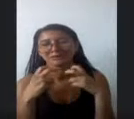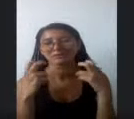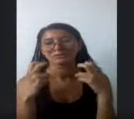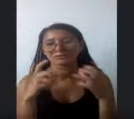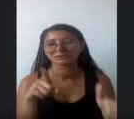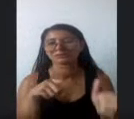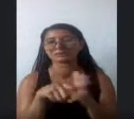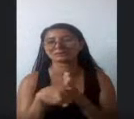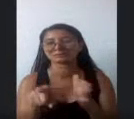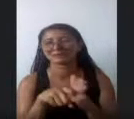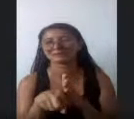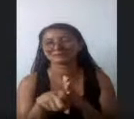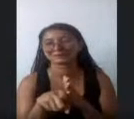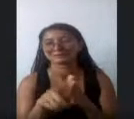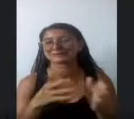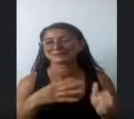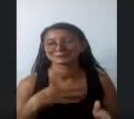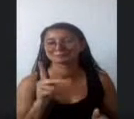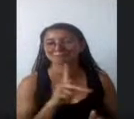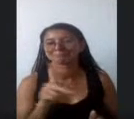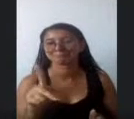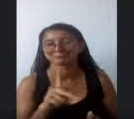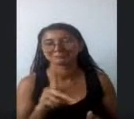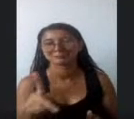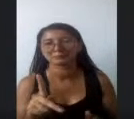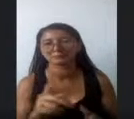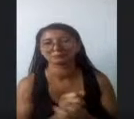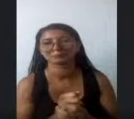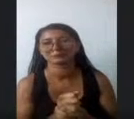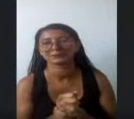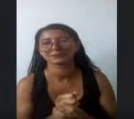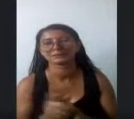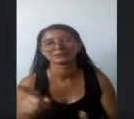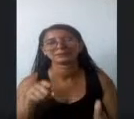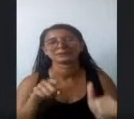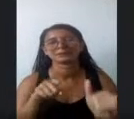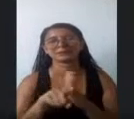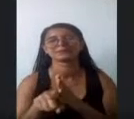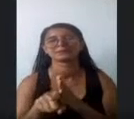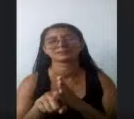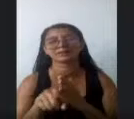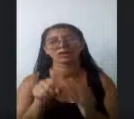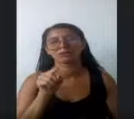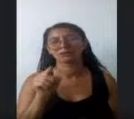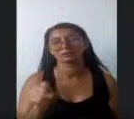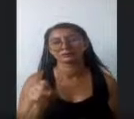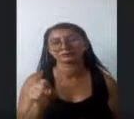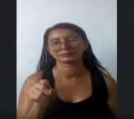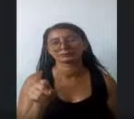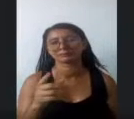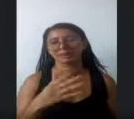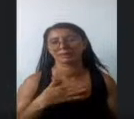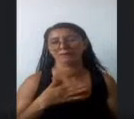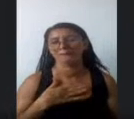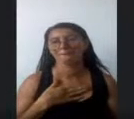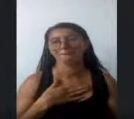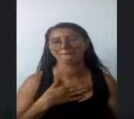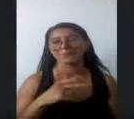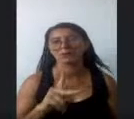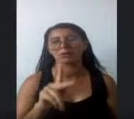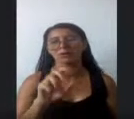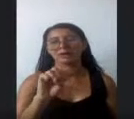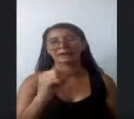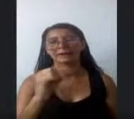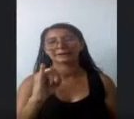dela. Isso, então... Eu queria perguntar se você era meu Quessinho. Você é meu Quessinho? Eu